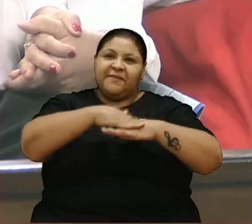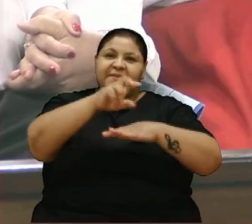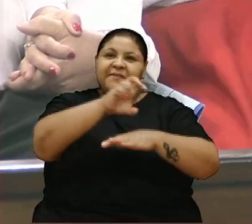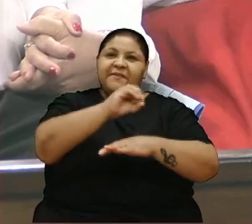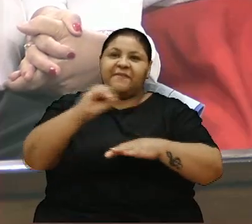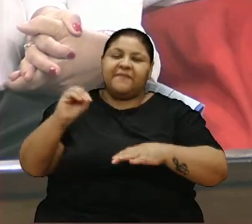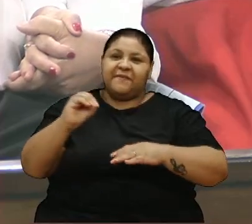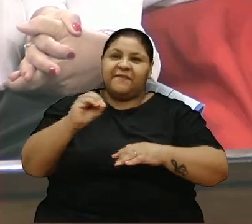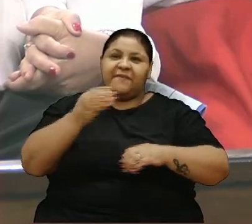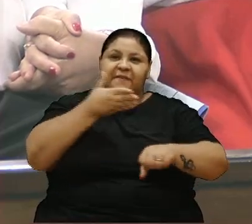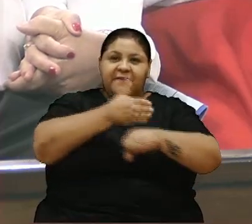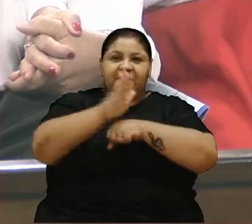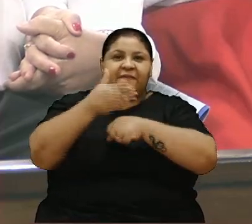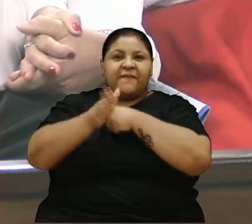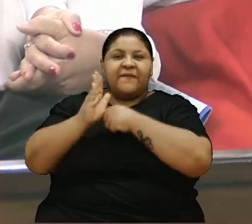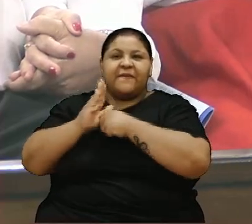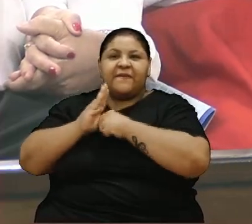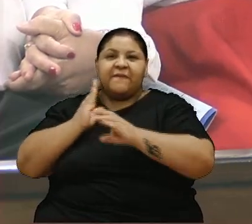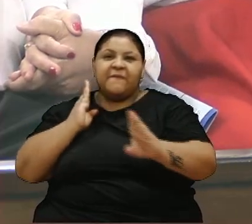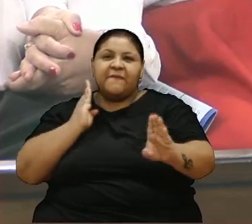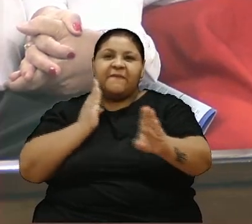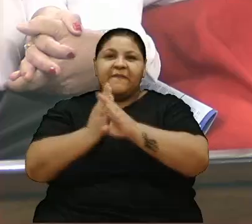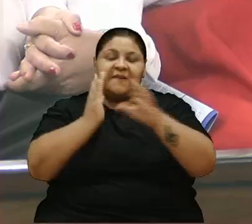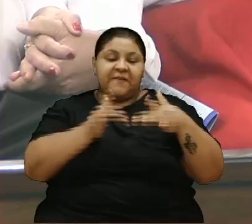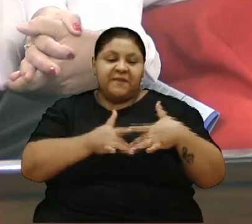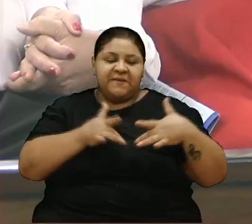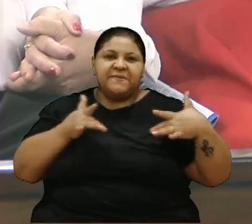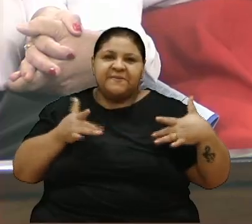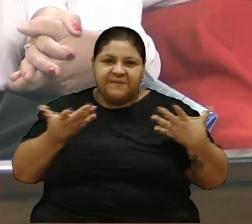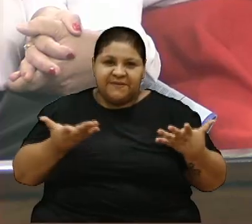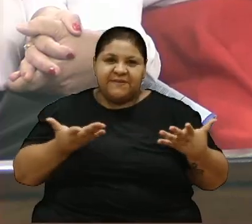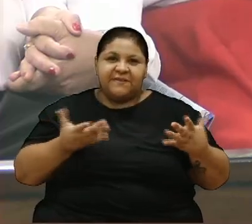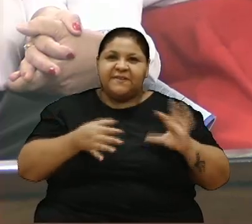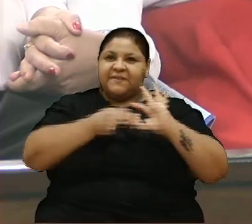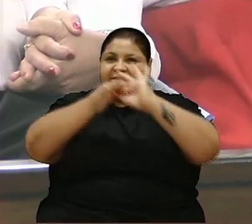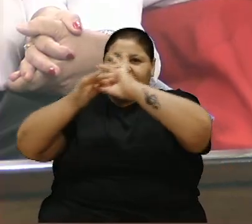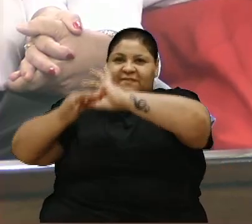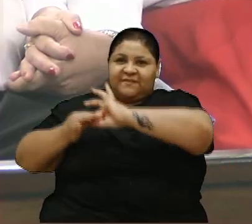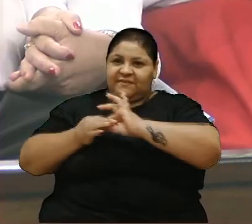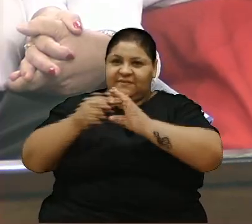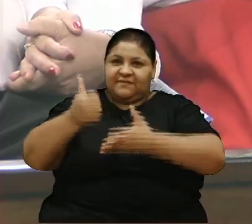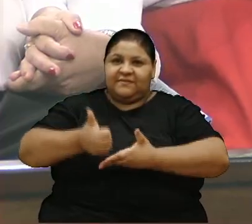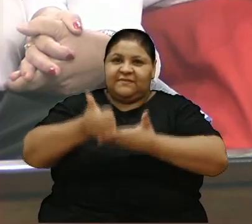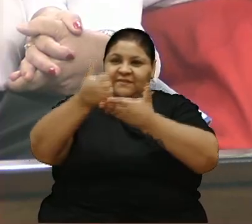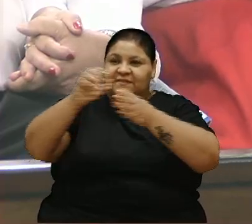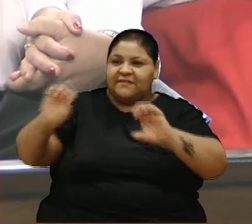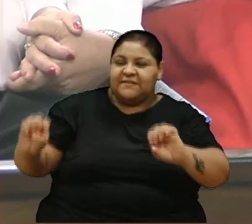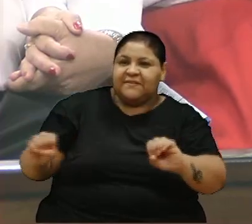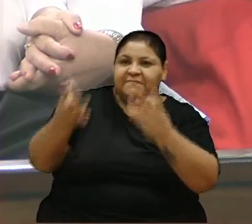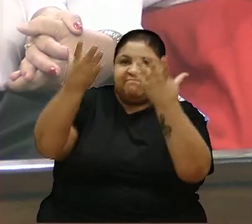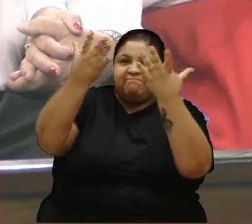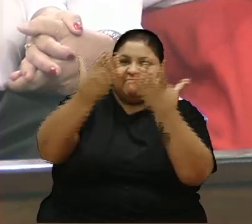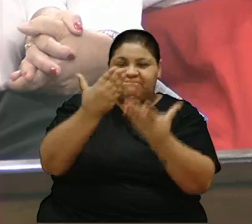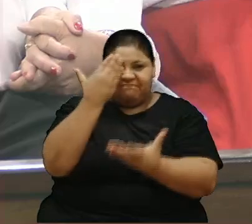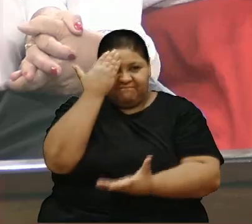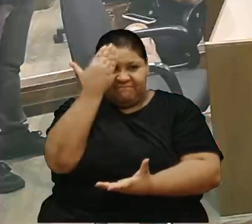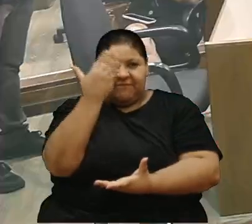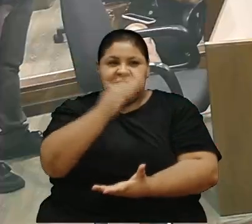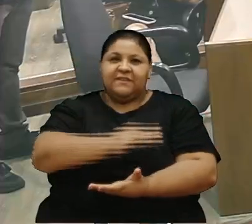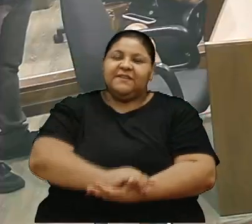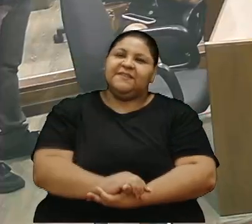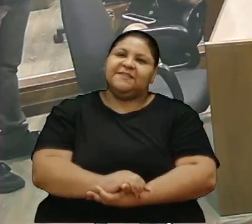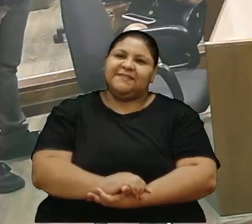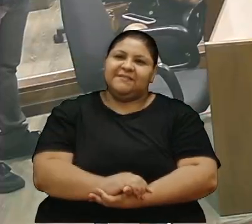pessoas participaram do encontro de solidariedade e de união em prol à festa de São Pelegrino. Muito obrigada.